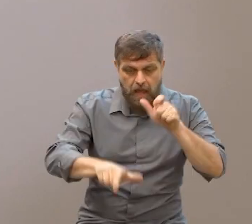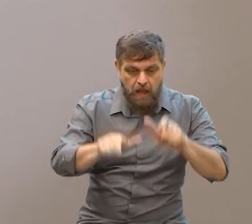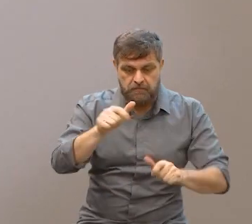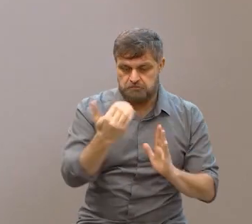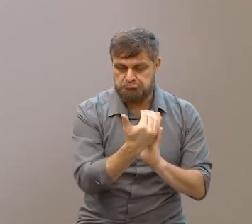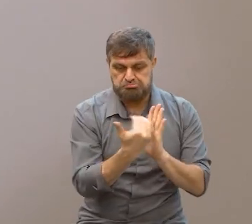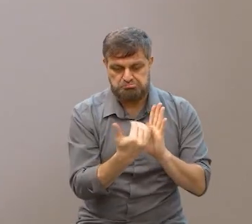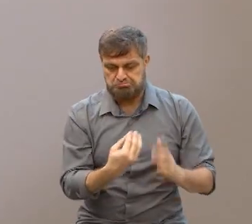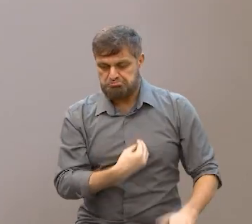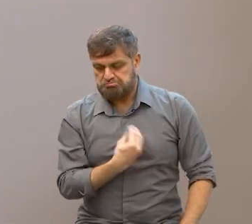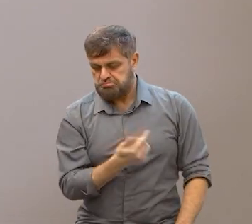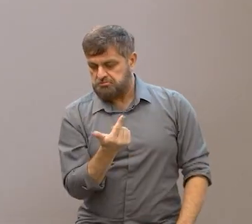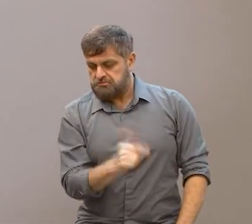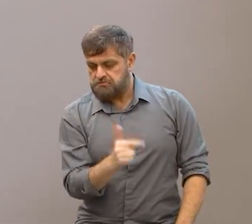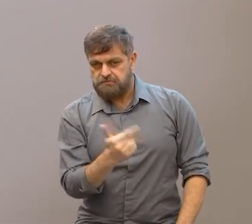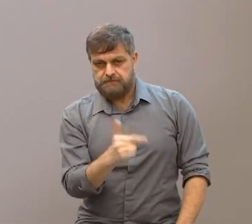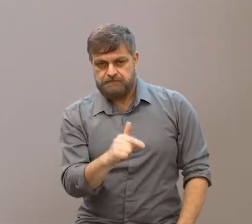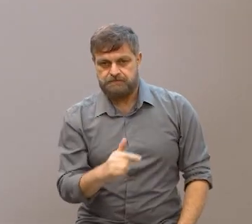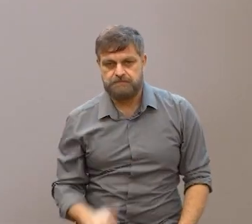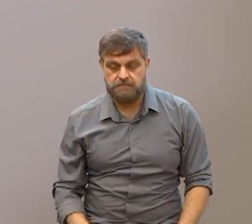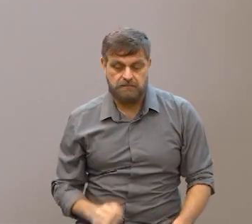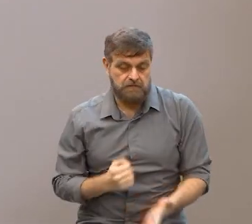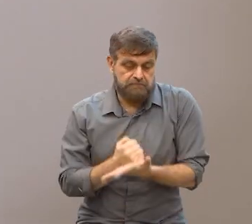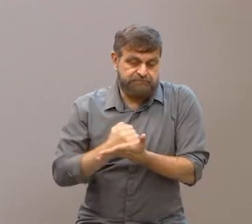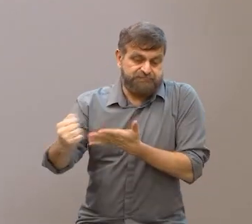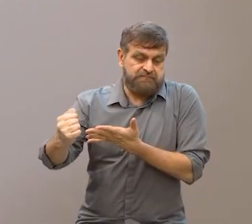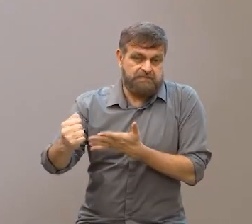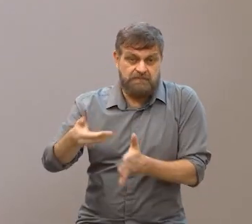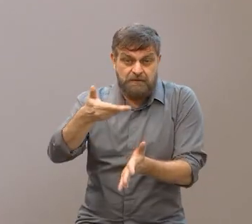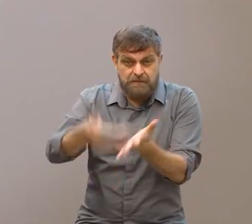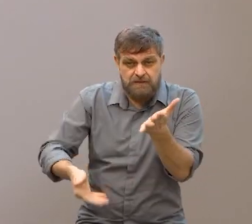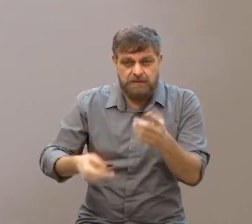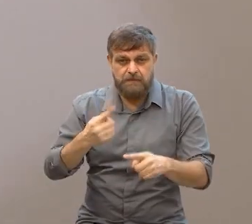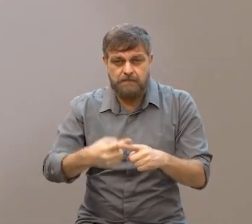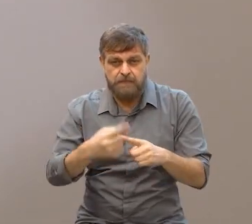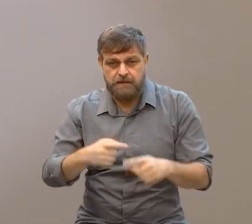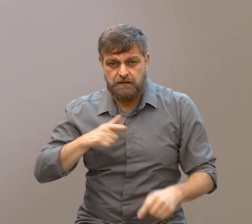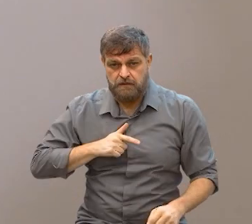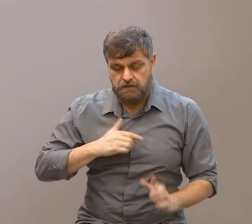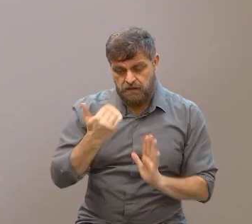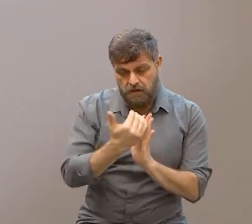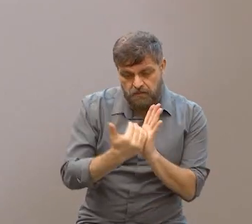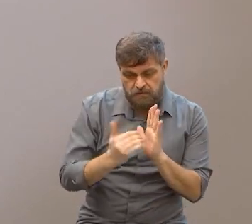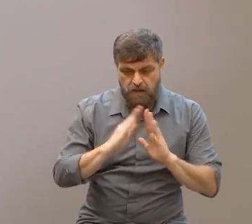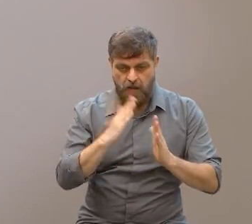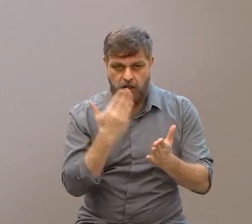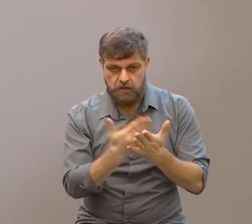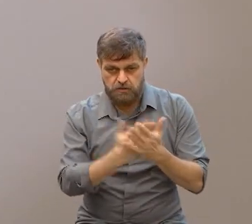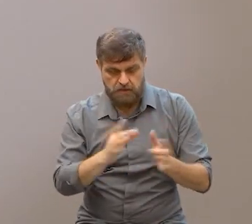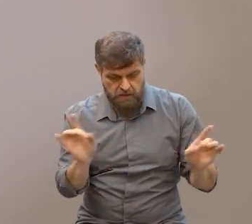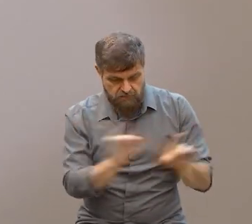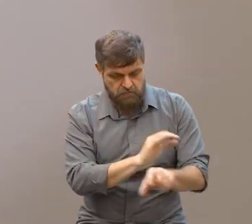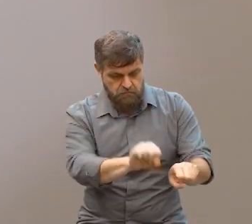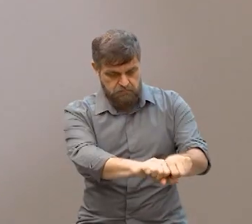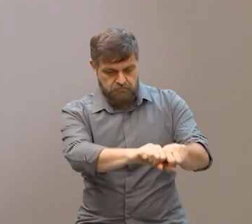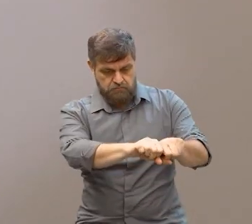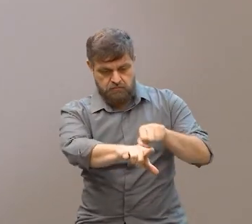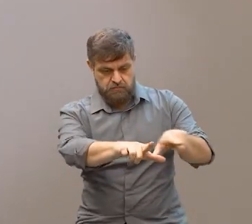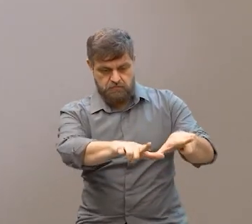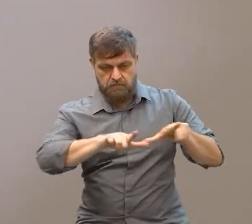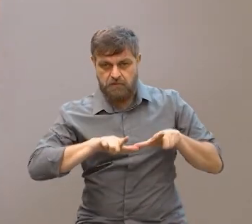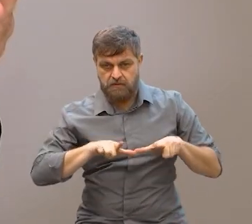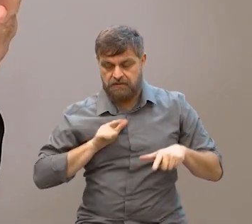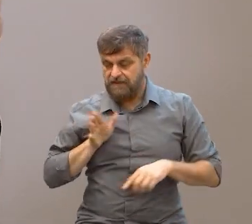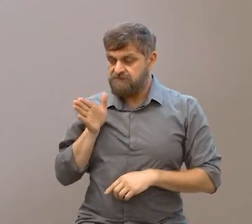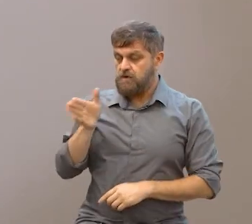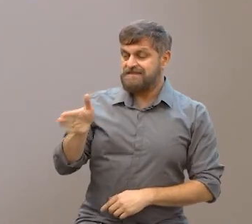projeto, né? Se o Projac não lançar-se, está morto. Né? Por quê? Aquele projeto que você saiu da escola, além da sala de aula, visitou